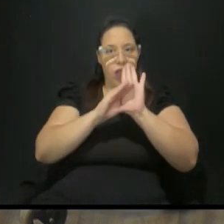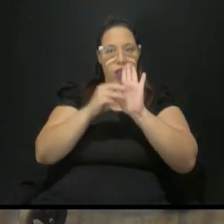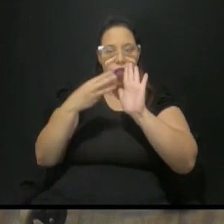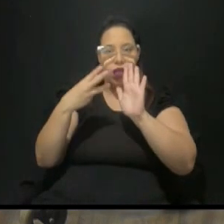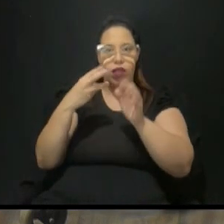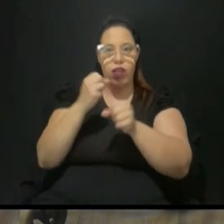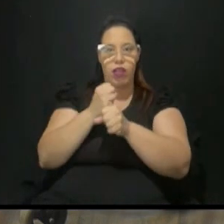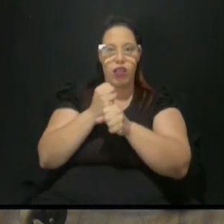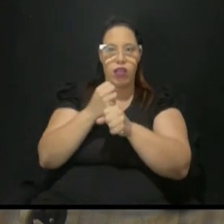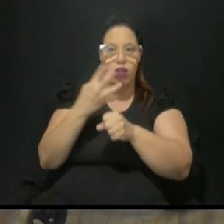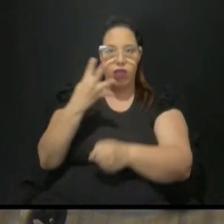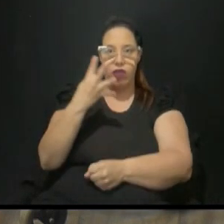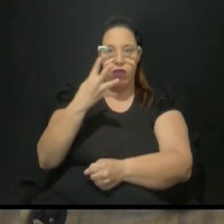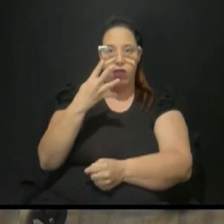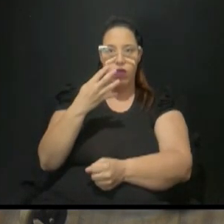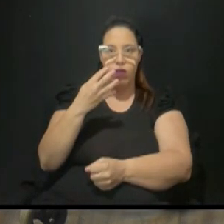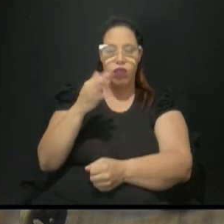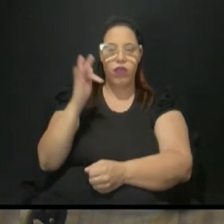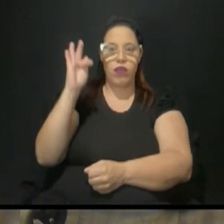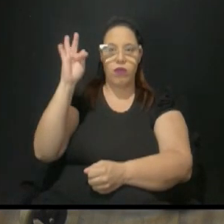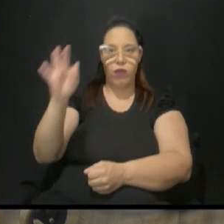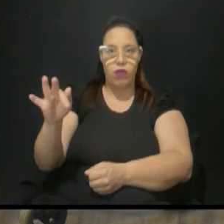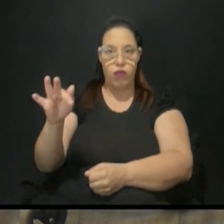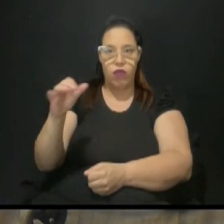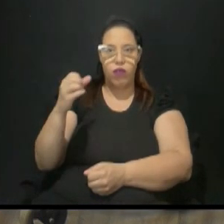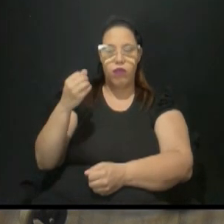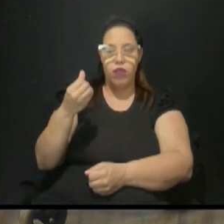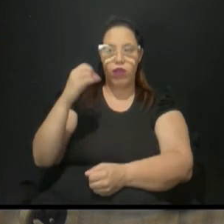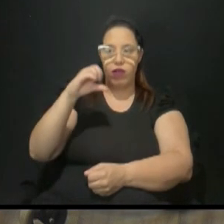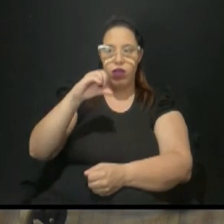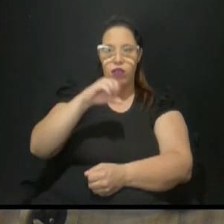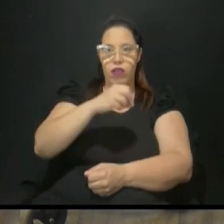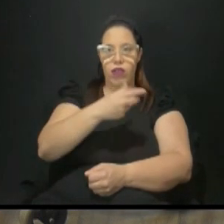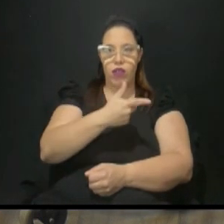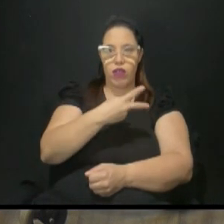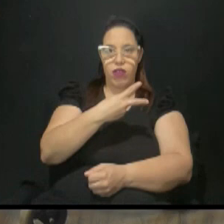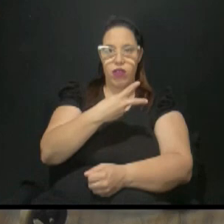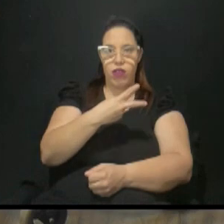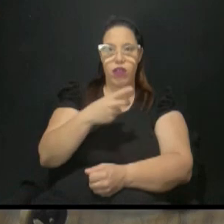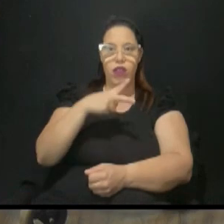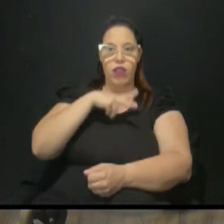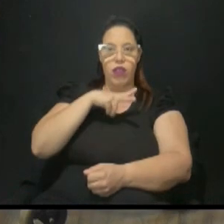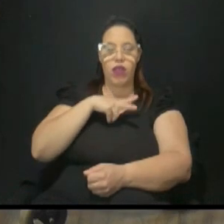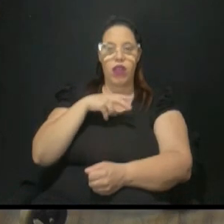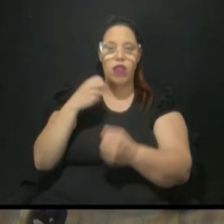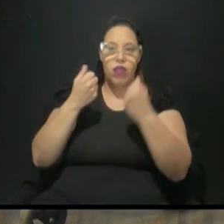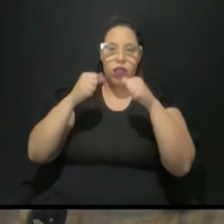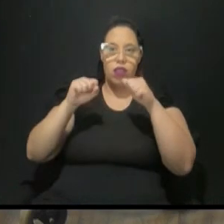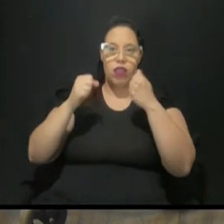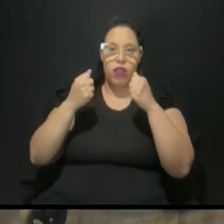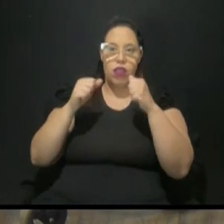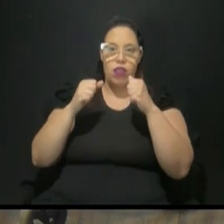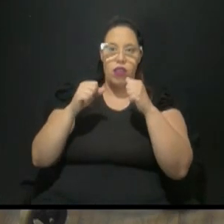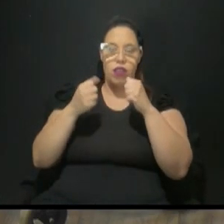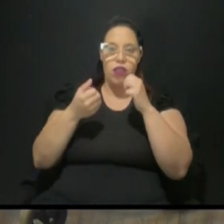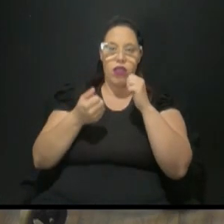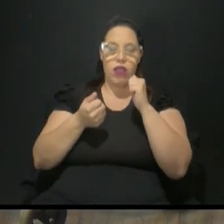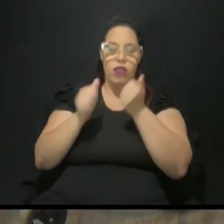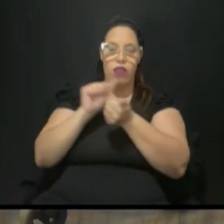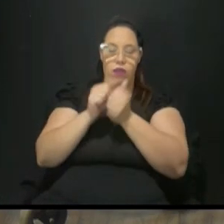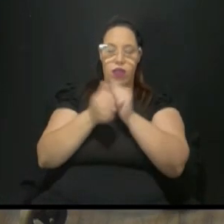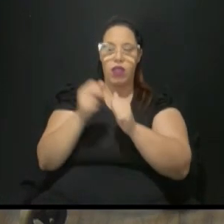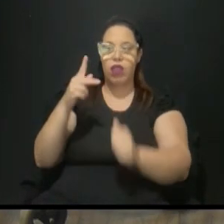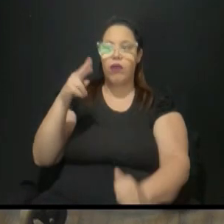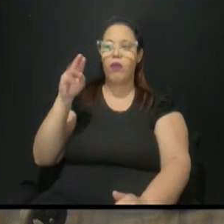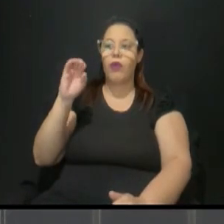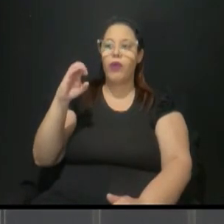me formo em 1992, sendo a primeira turma a ter a educação física adaptada aqui na PUC. Olha, legal, então, né?